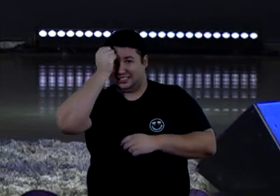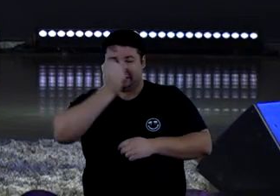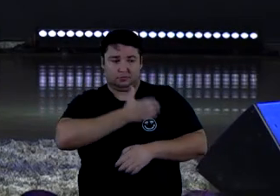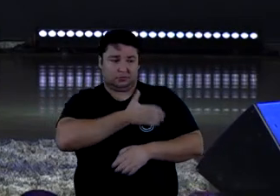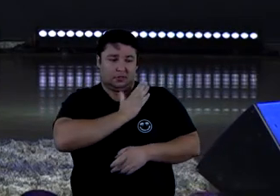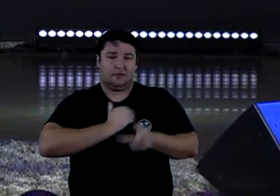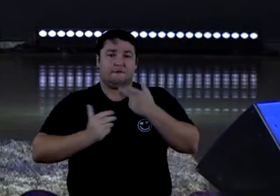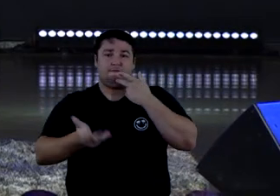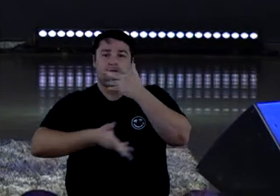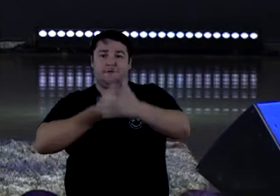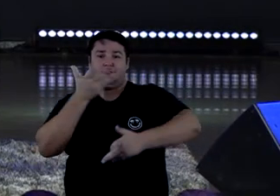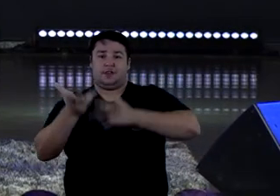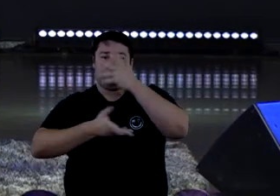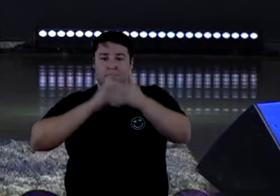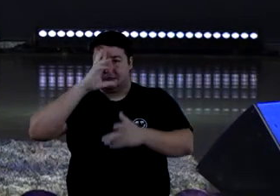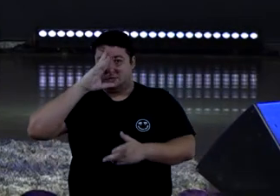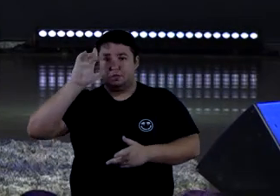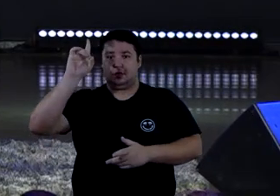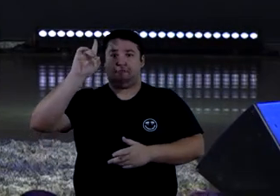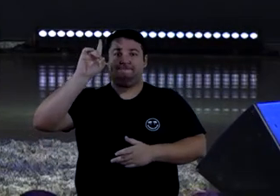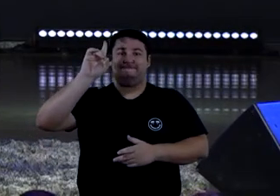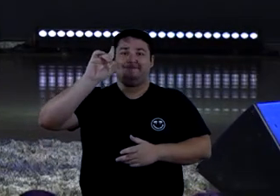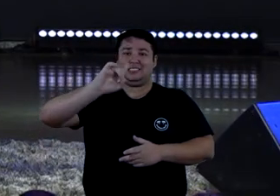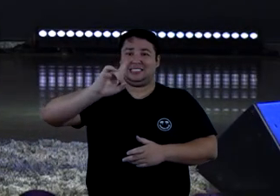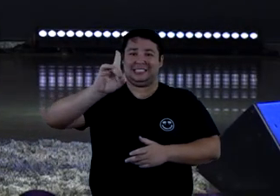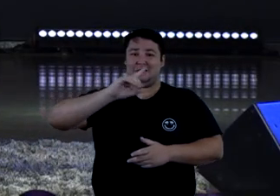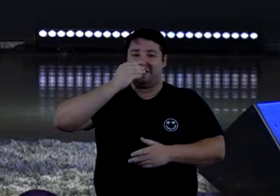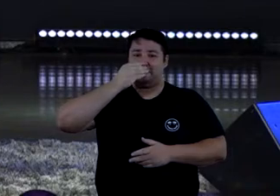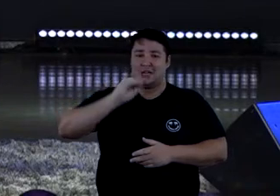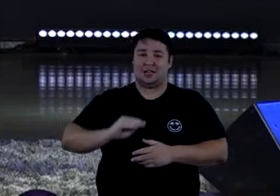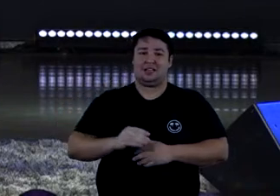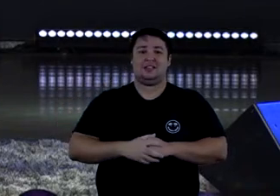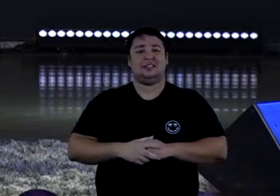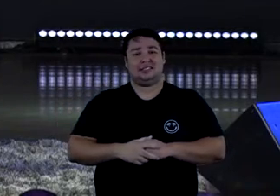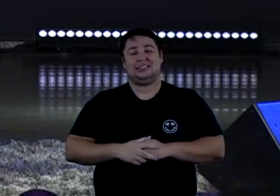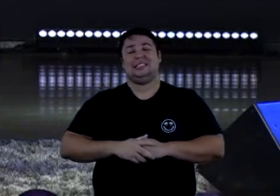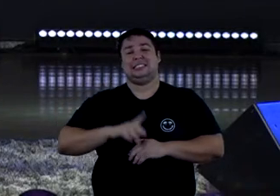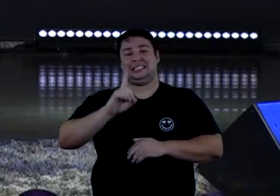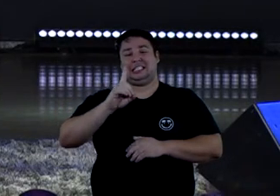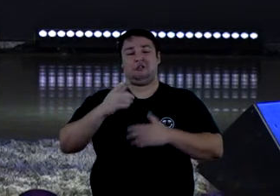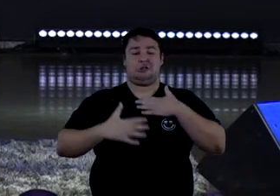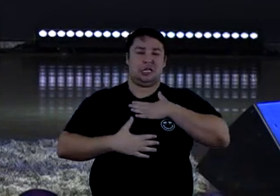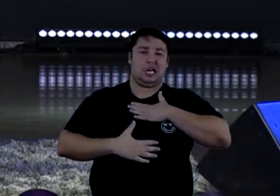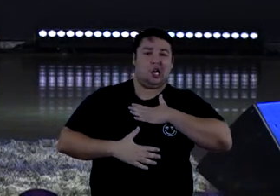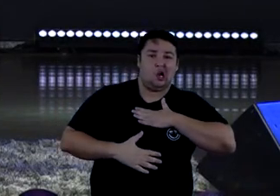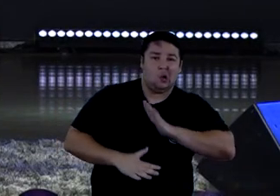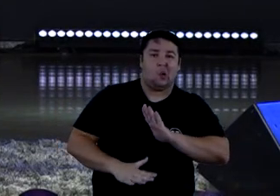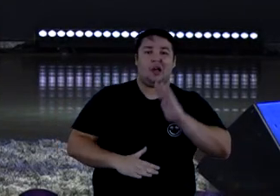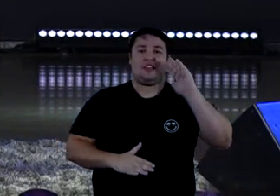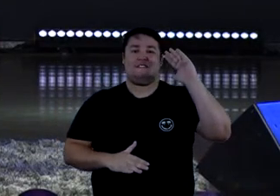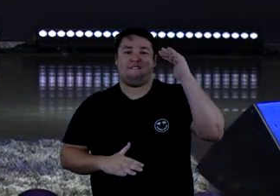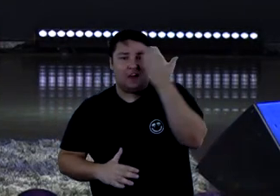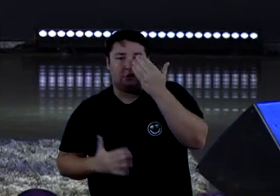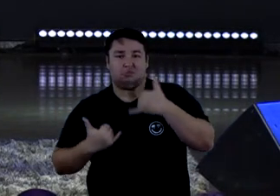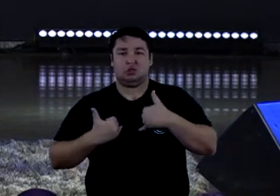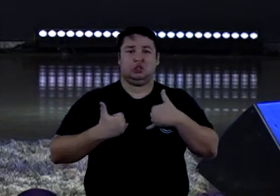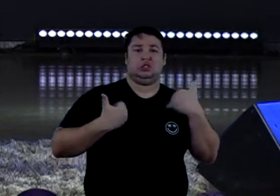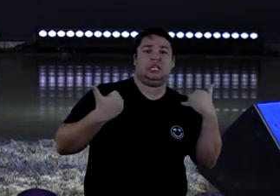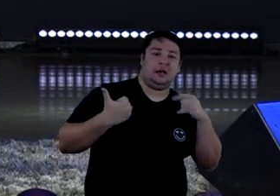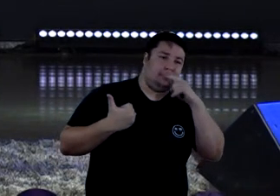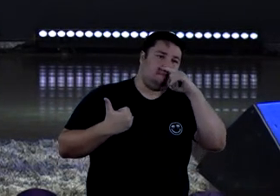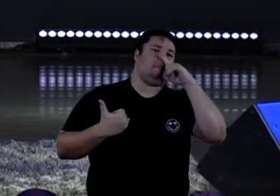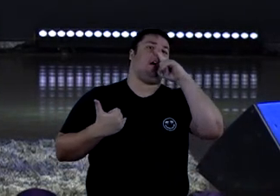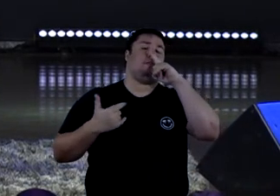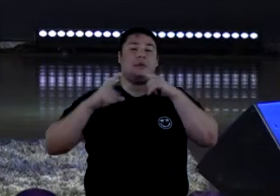o Senhor jamais vai rejeitar. Ele rejeita a hipocrisia, Ele rejeita o orgulho, Ele rejeita a